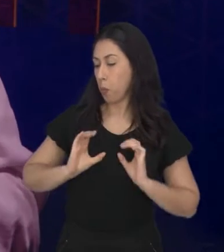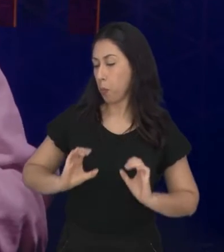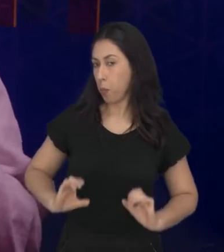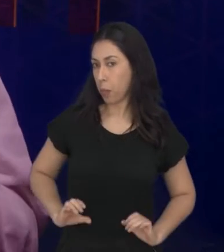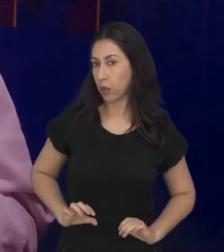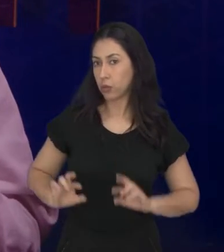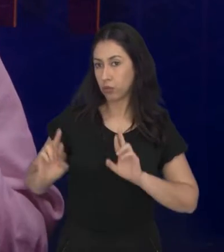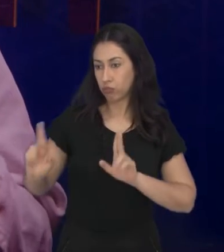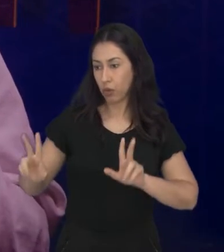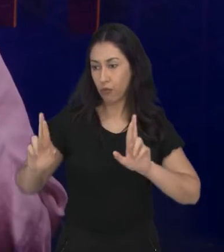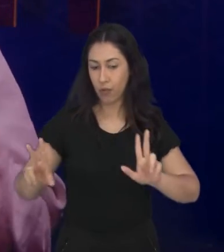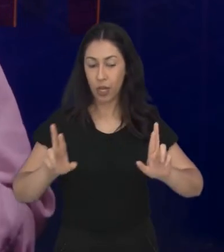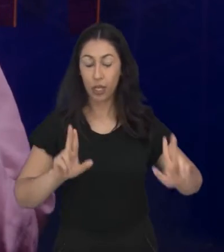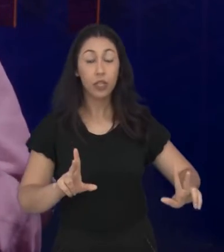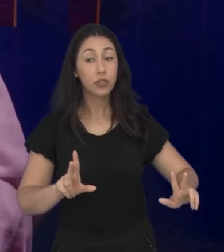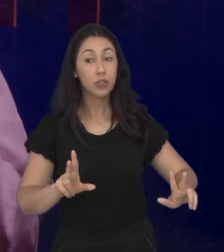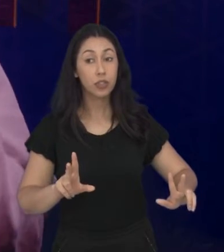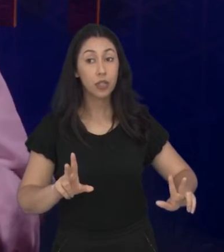gente tem